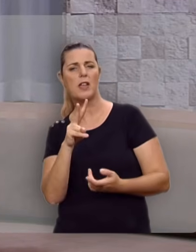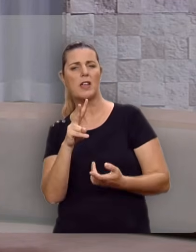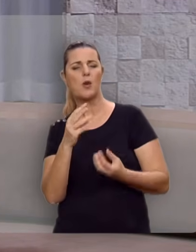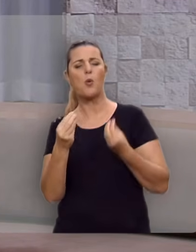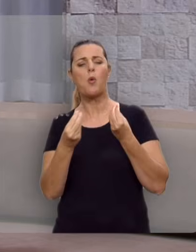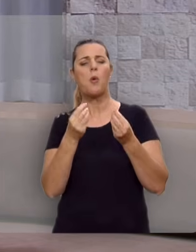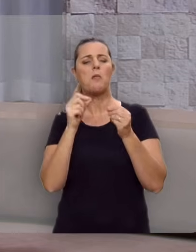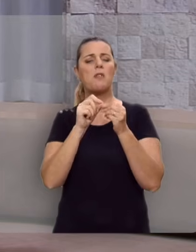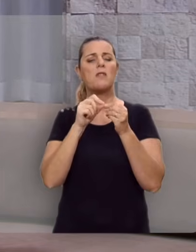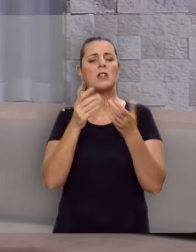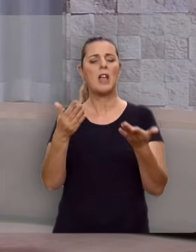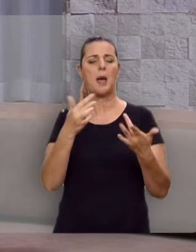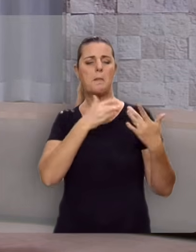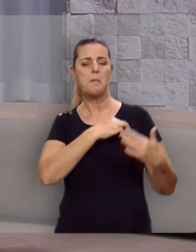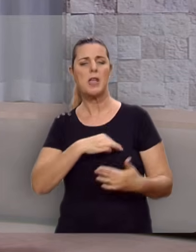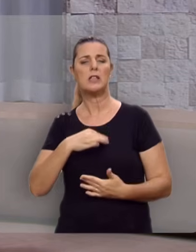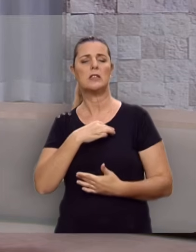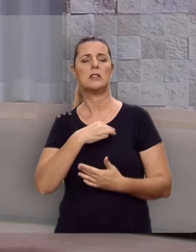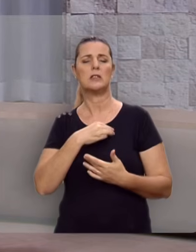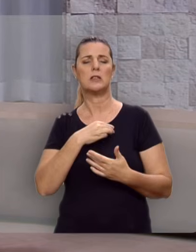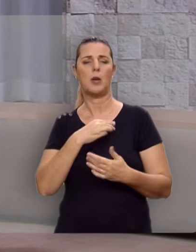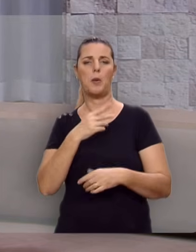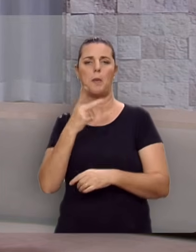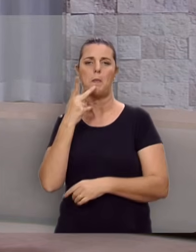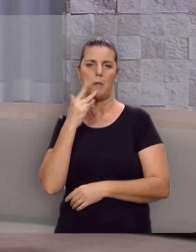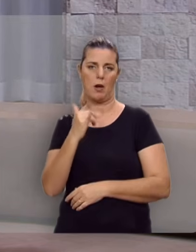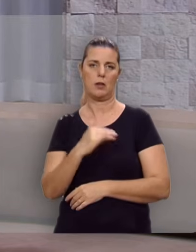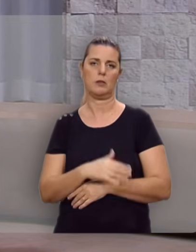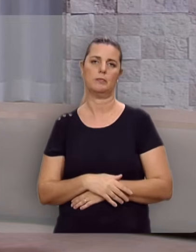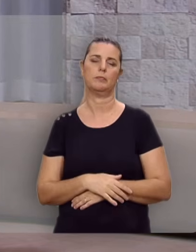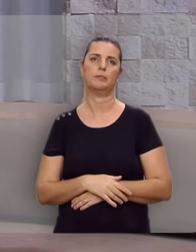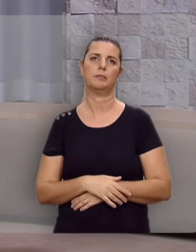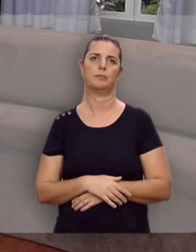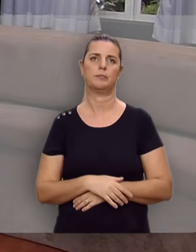nobilíssima missão da paternidade.